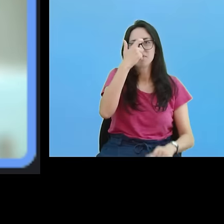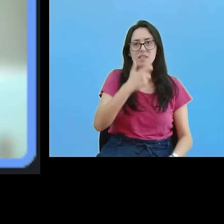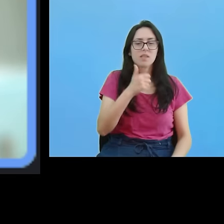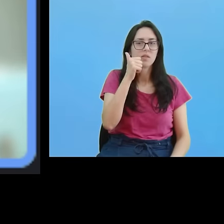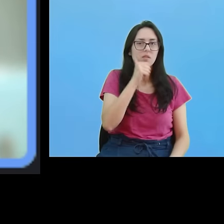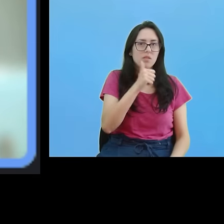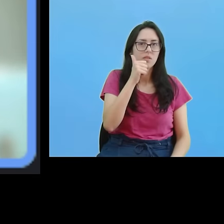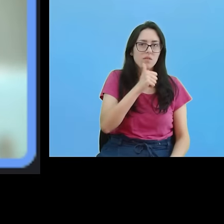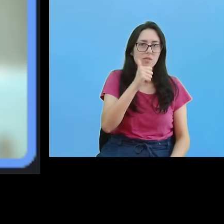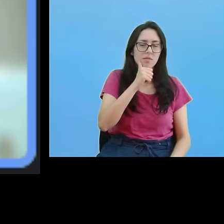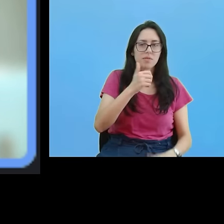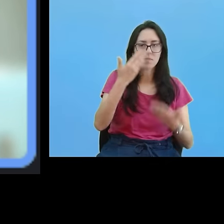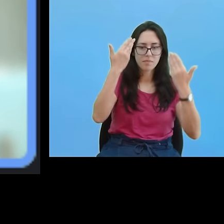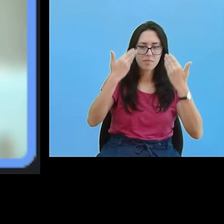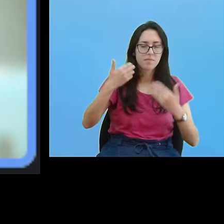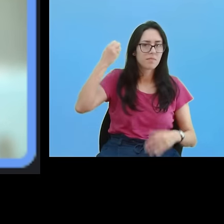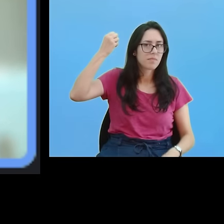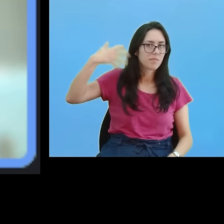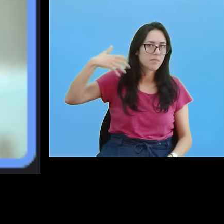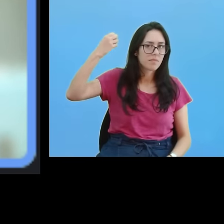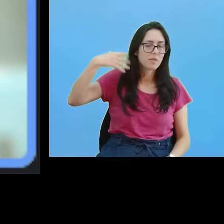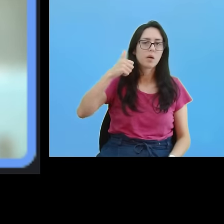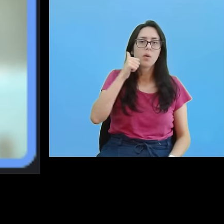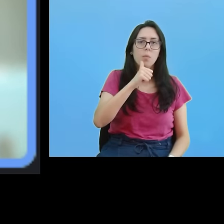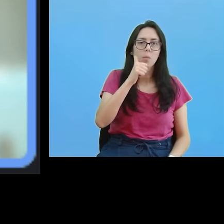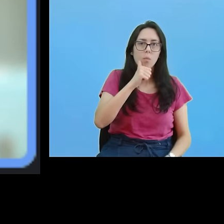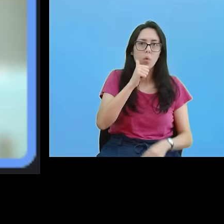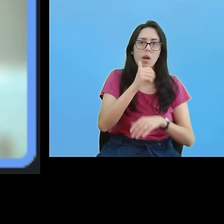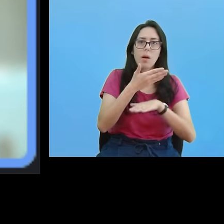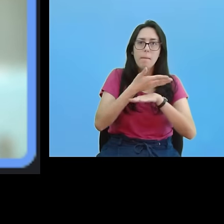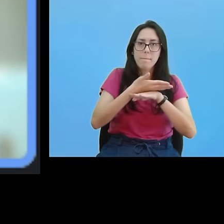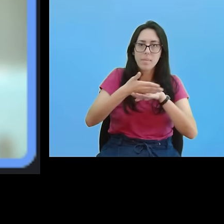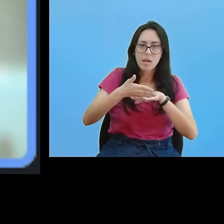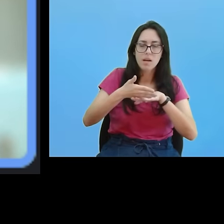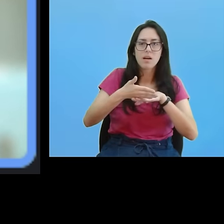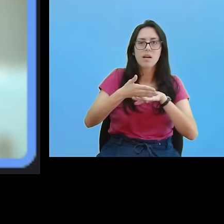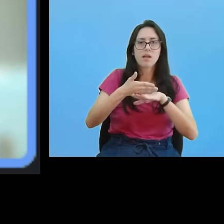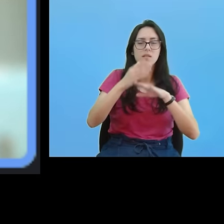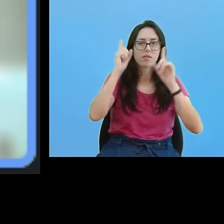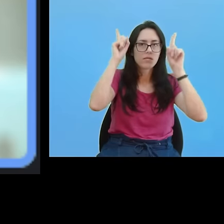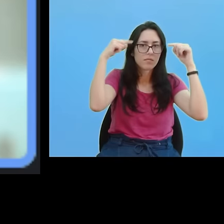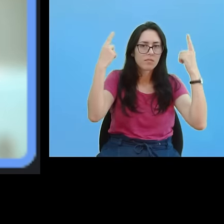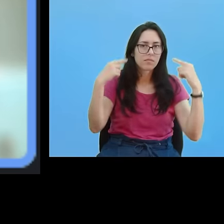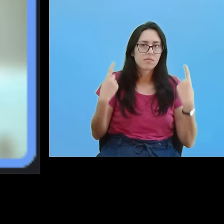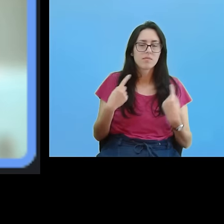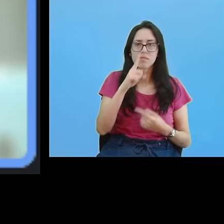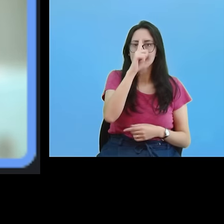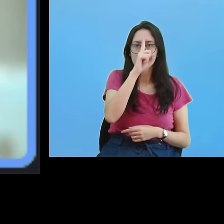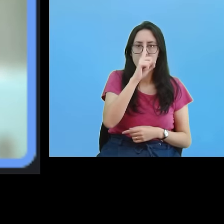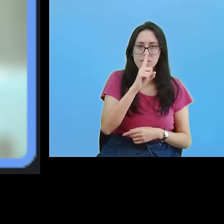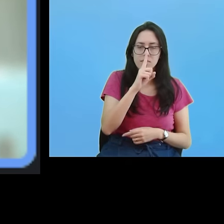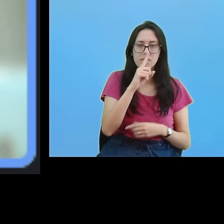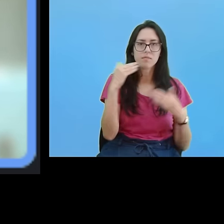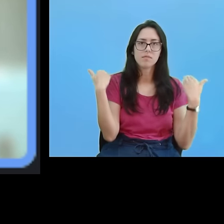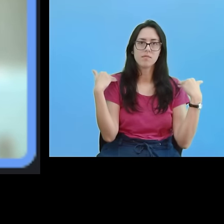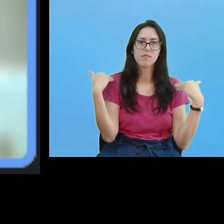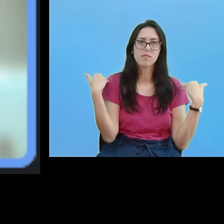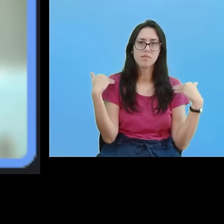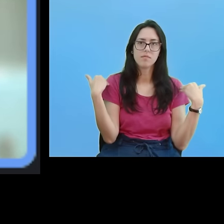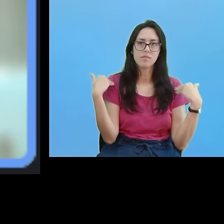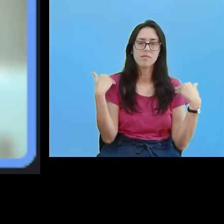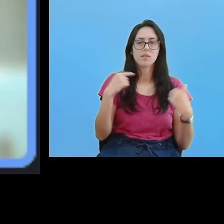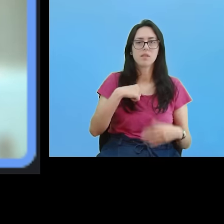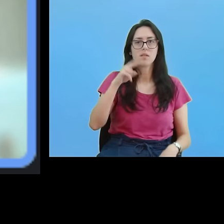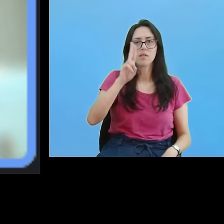vou fazer a minha autodescrição, mulher branca, cabelos loiros encaracolados, na altura dos ombros,